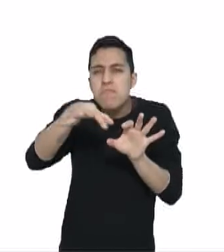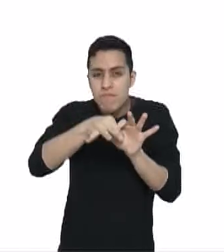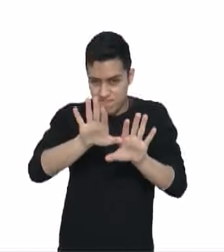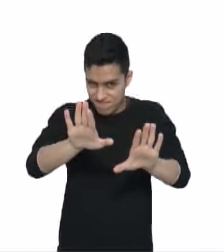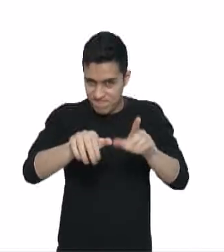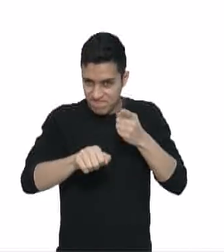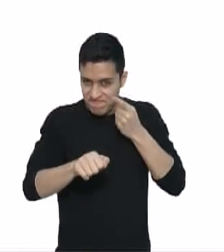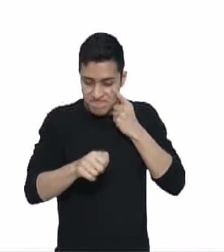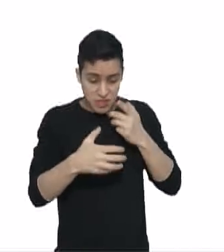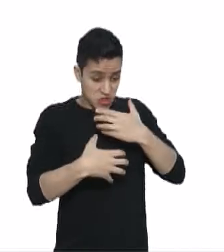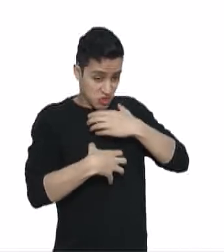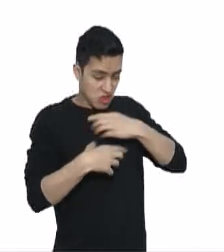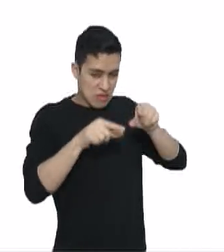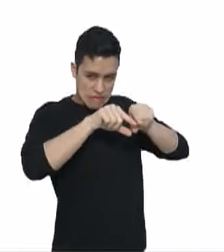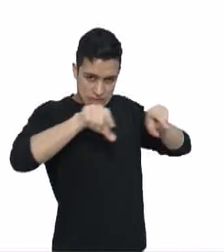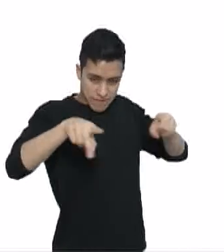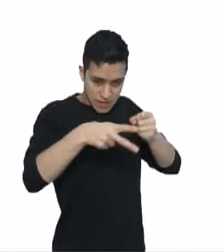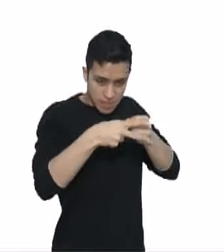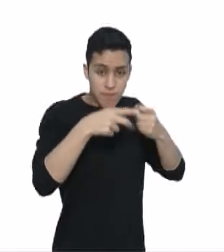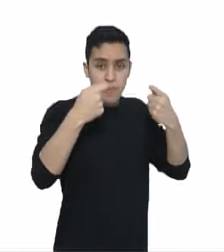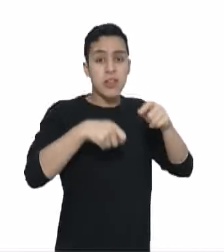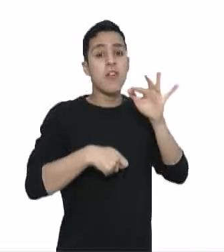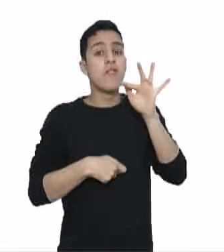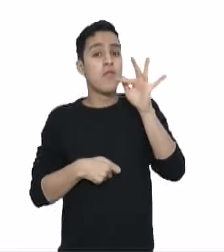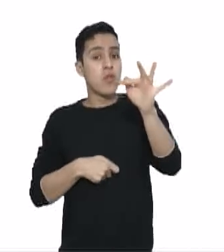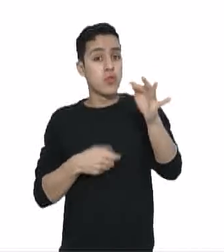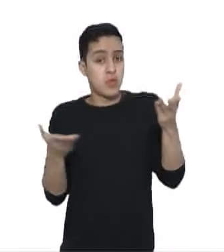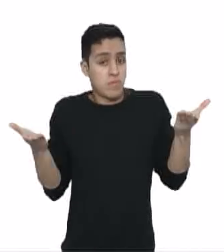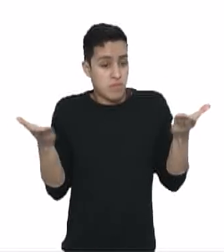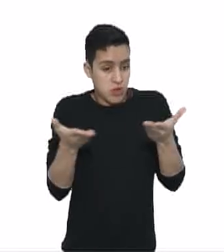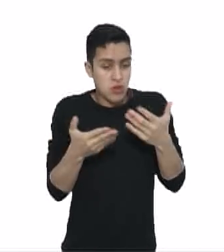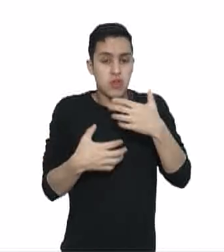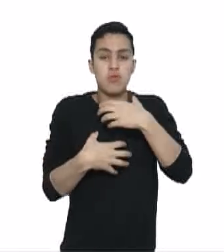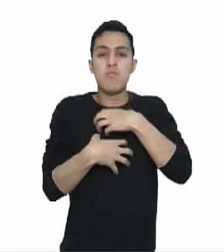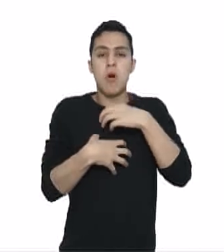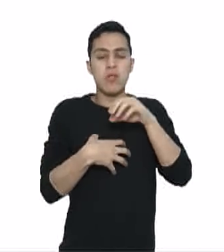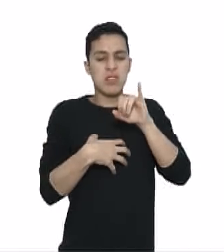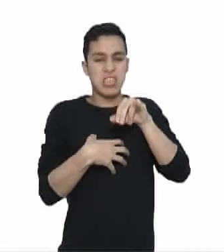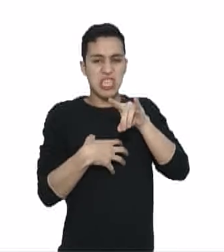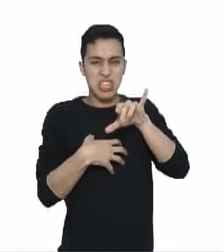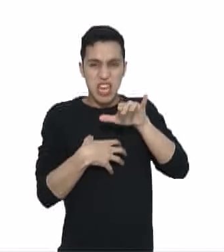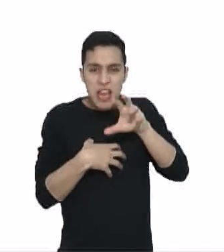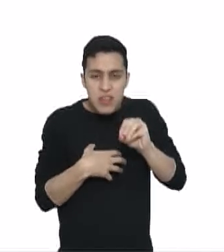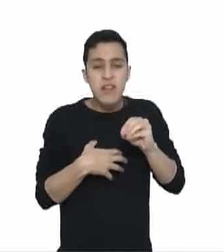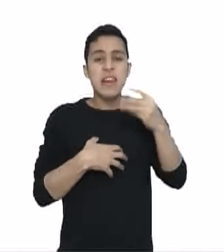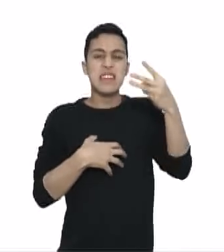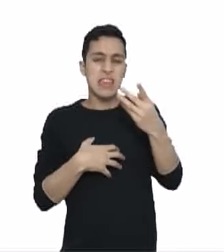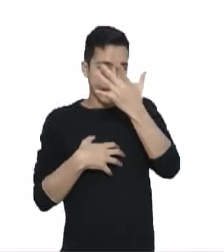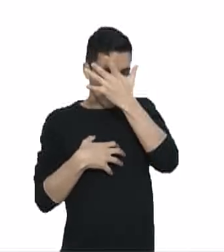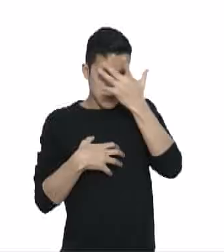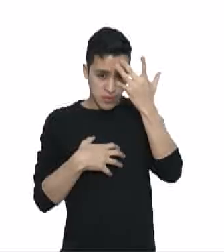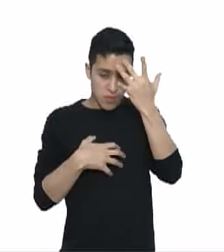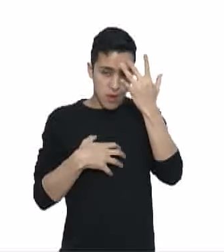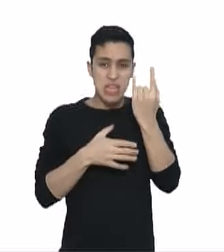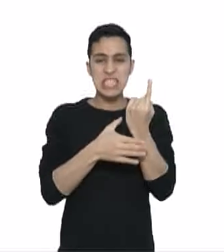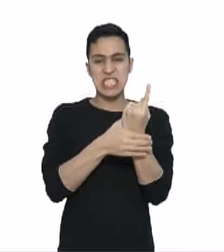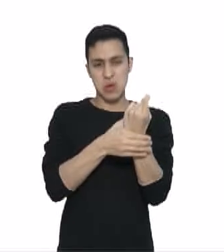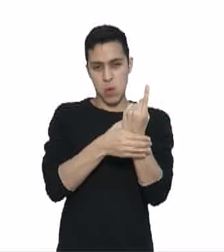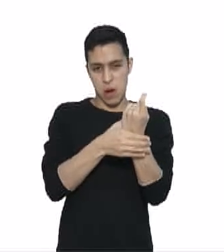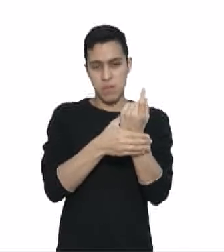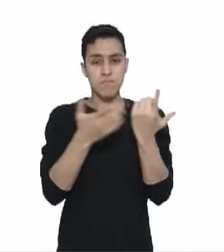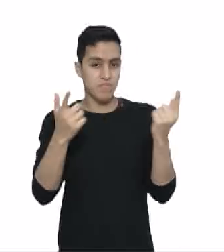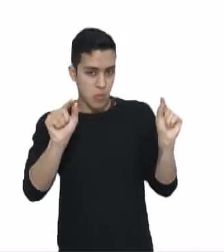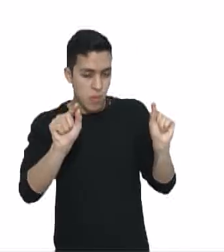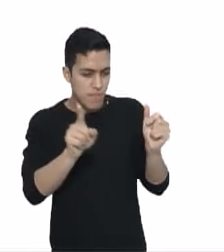forma verbal deverá está no futuro do presente do modo indicativo, na terceira pessoa do singular, certo?